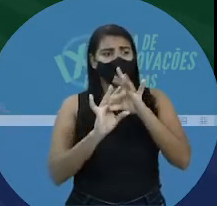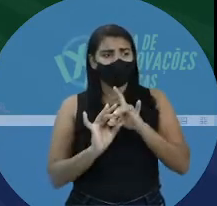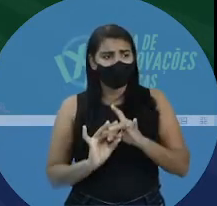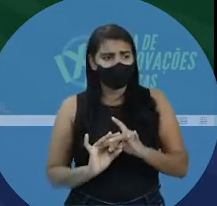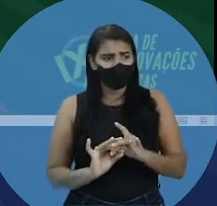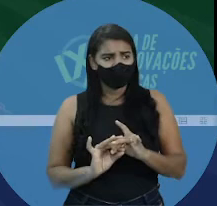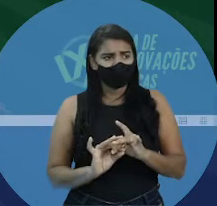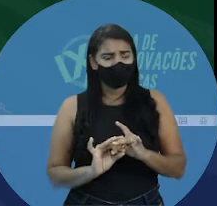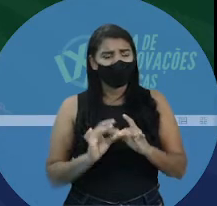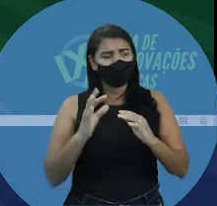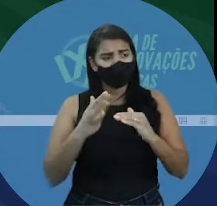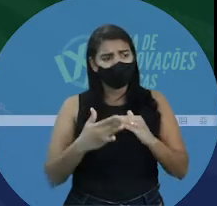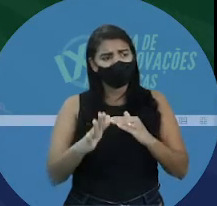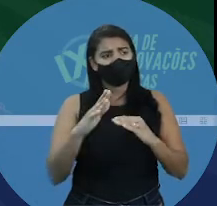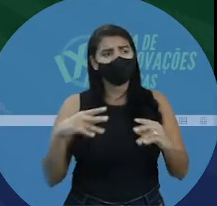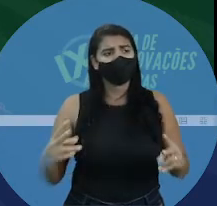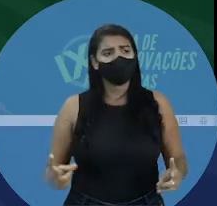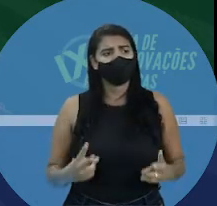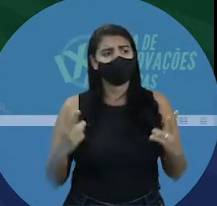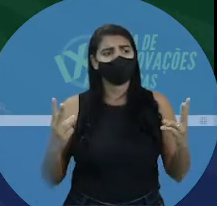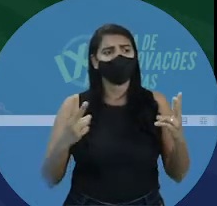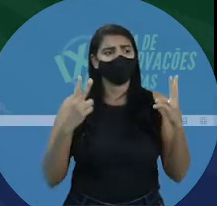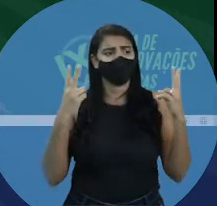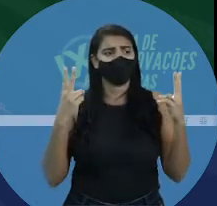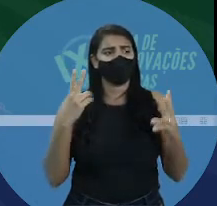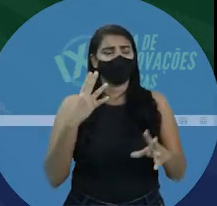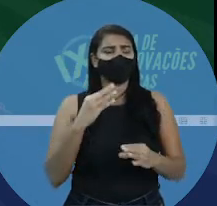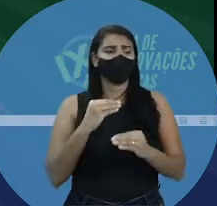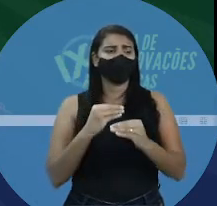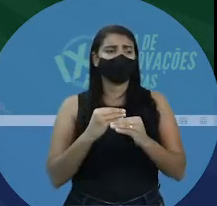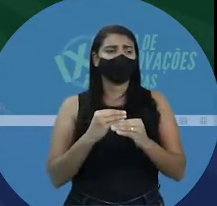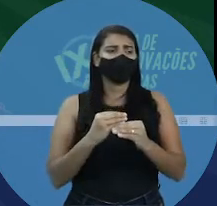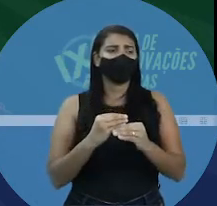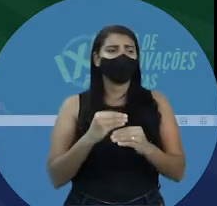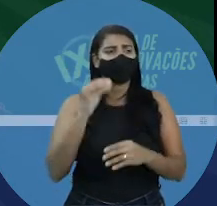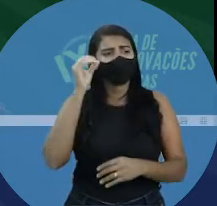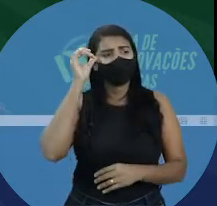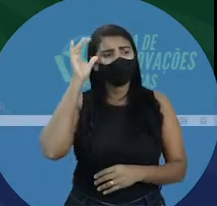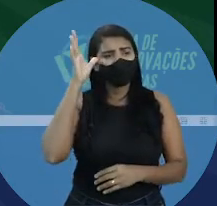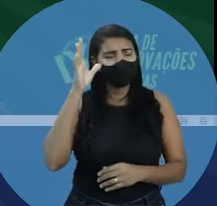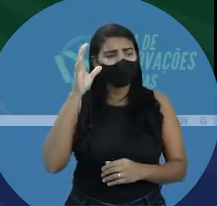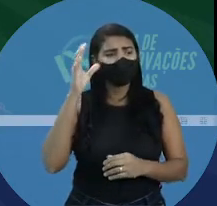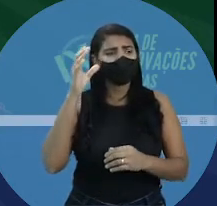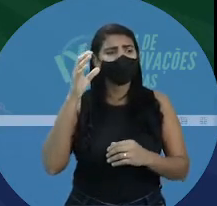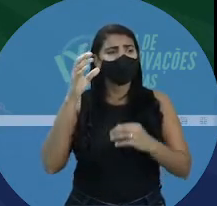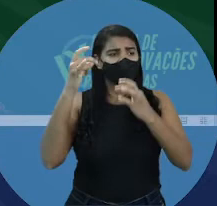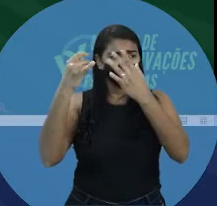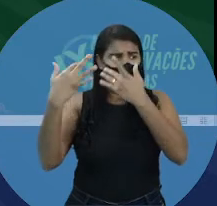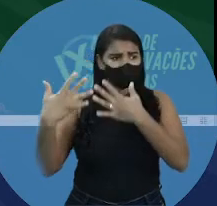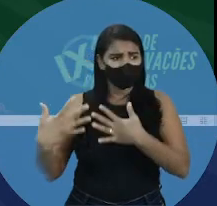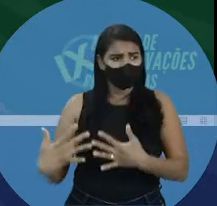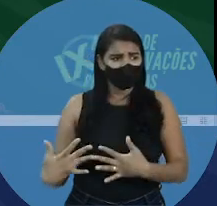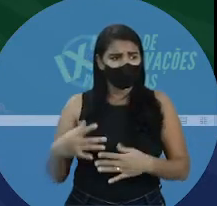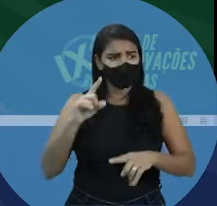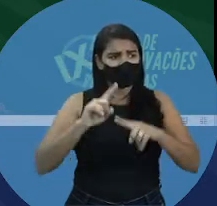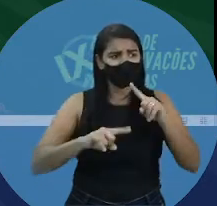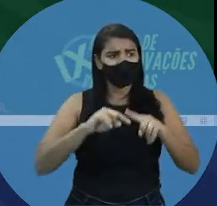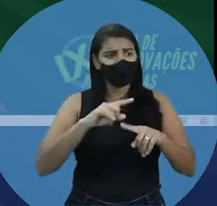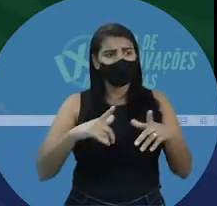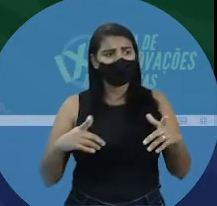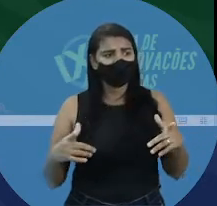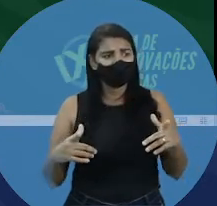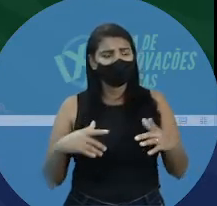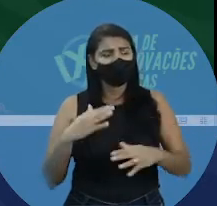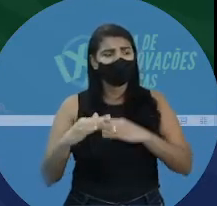esse processo de valorização do que o discente trazia como conhecimento prévio, como matéria-prima no processo de